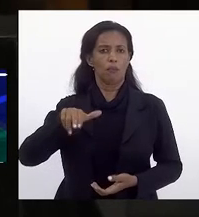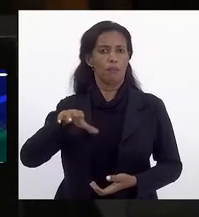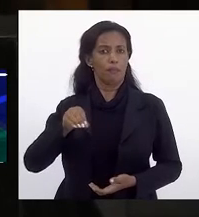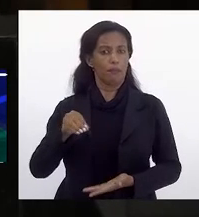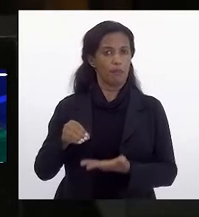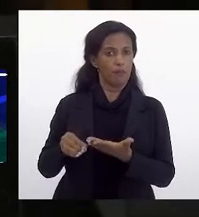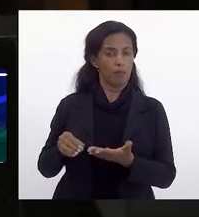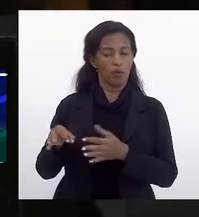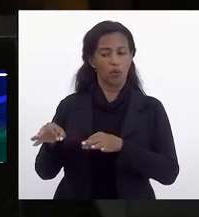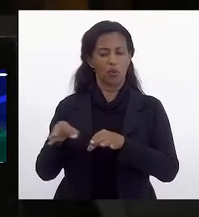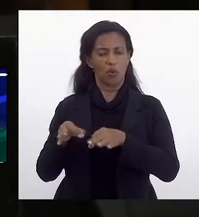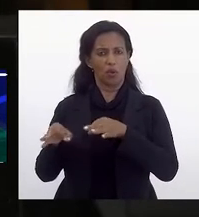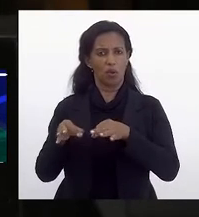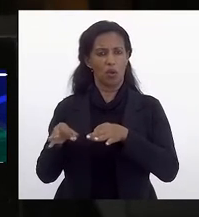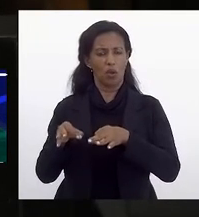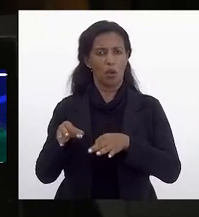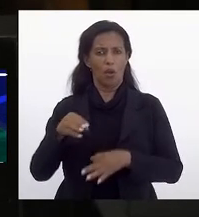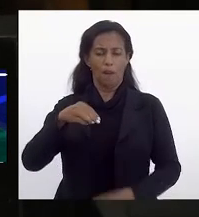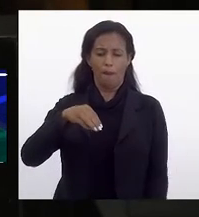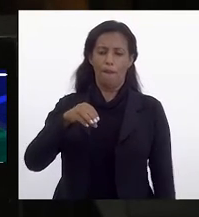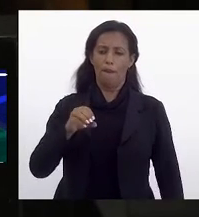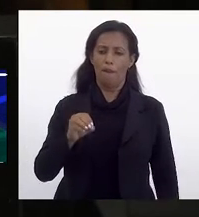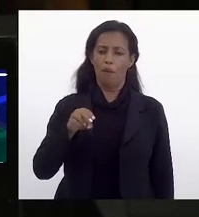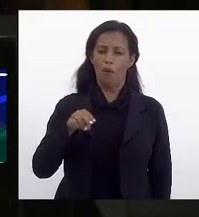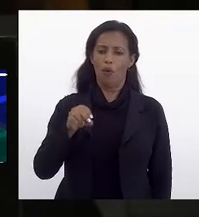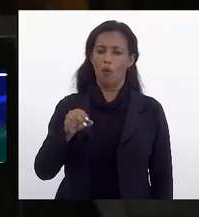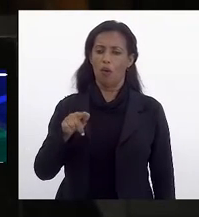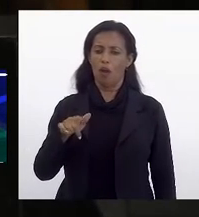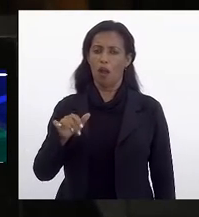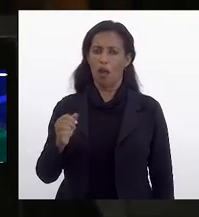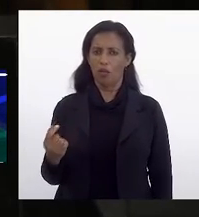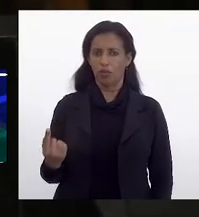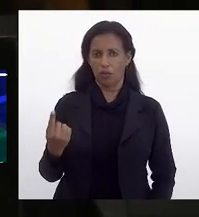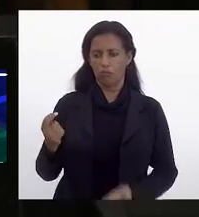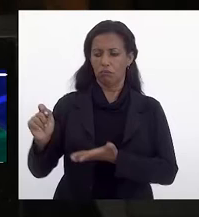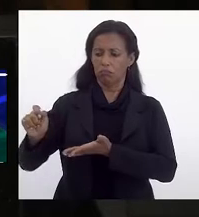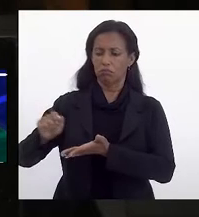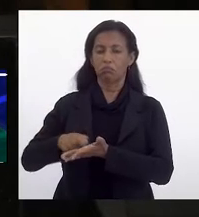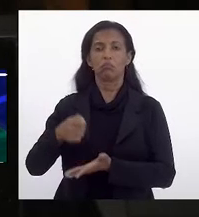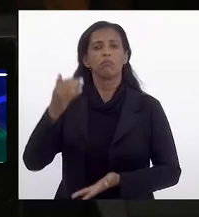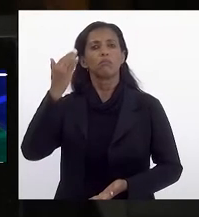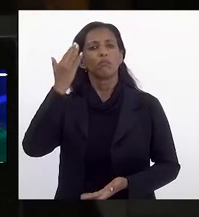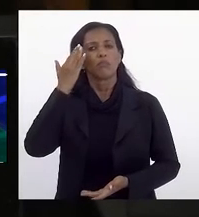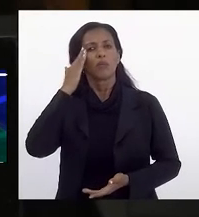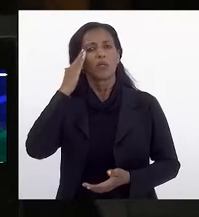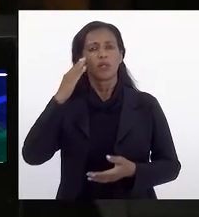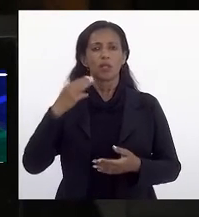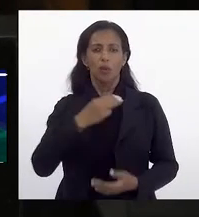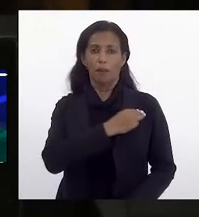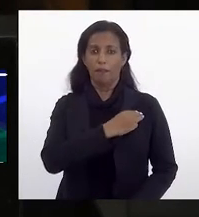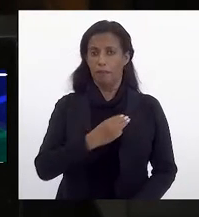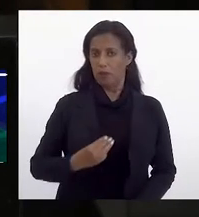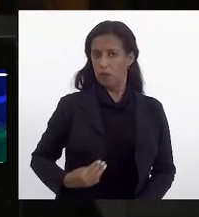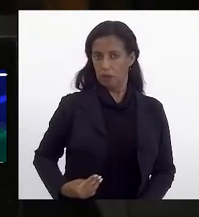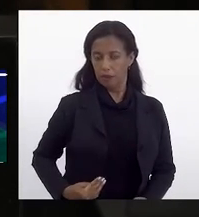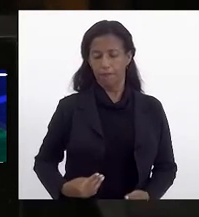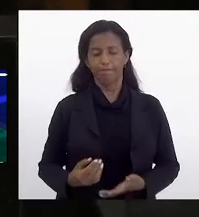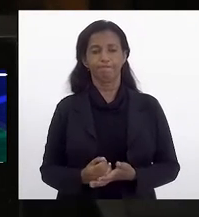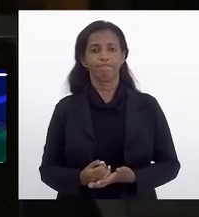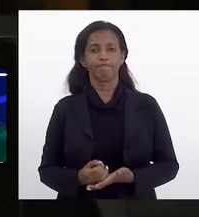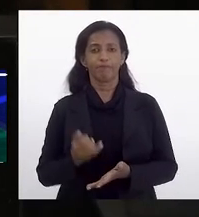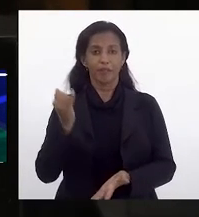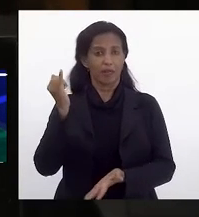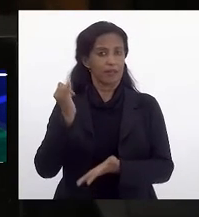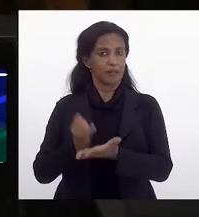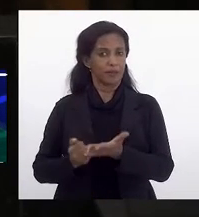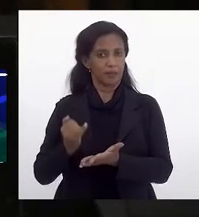isto é, de forma monocrática, entendeu a ministra que a